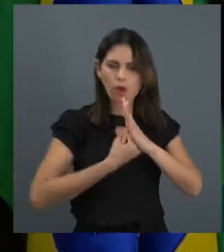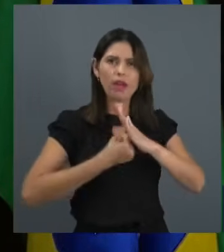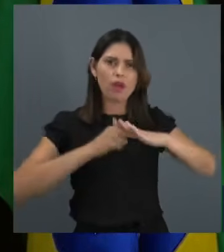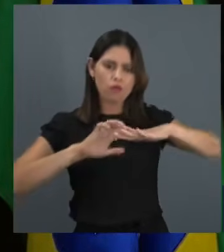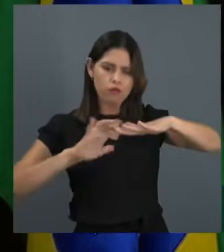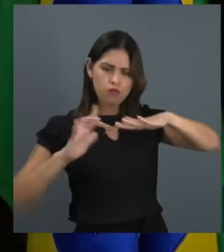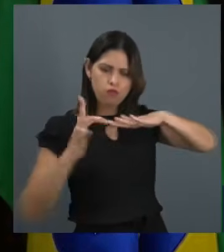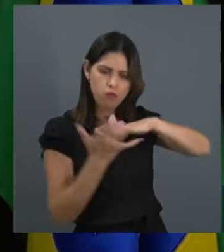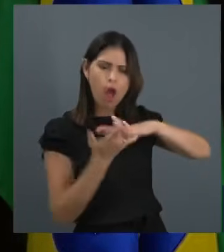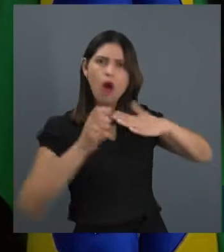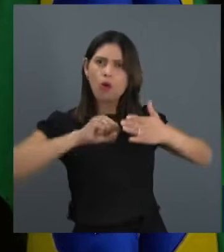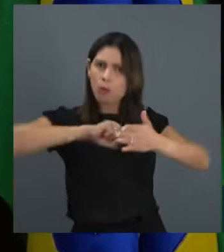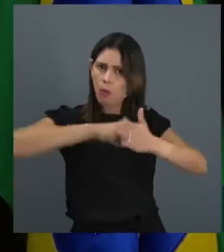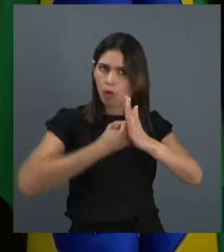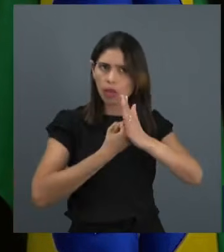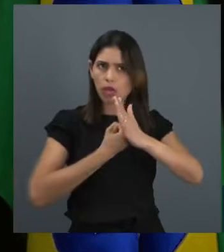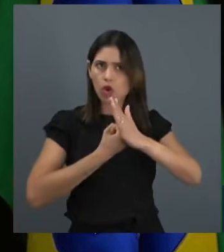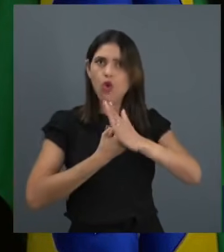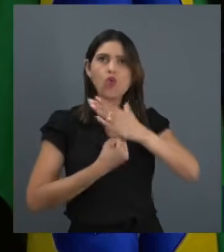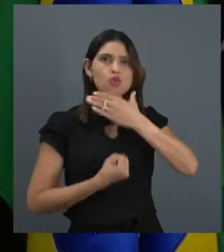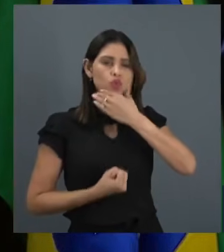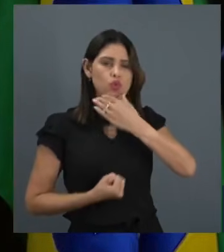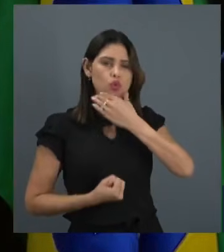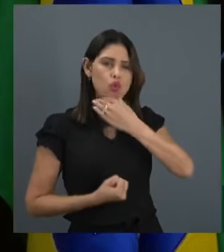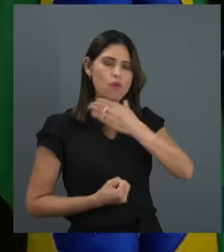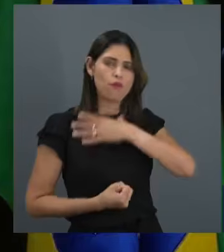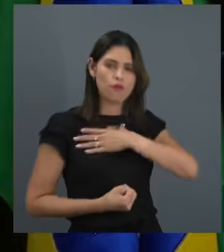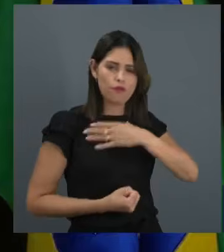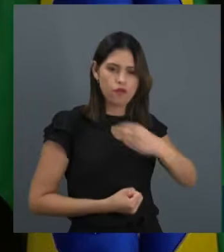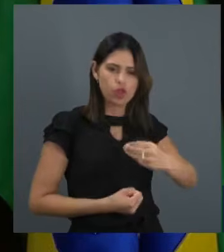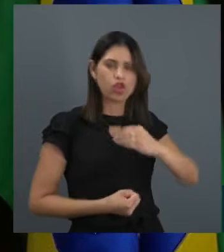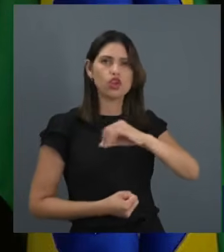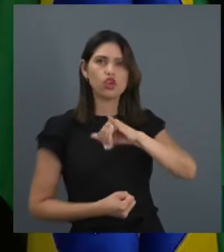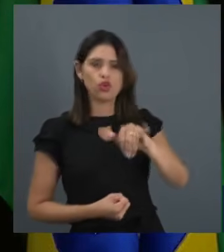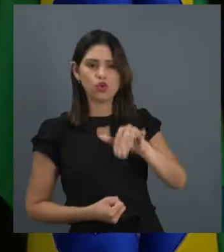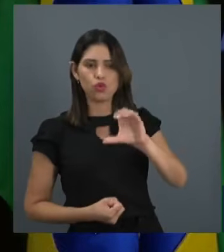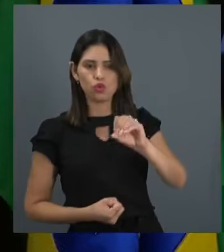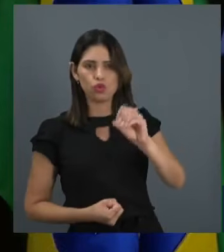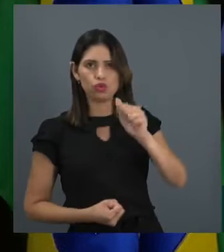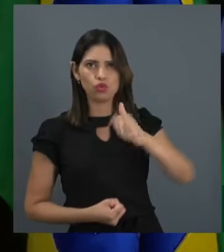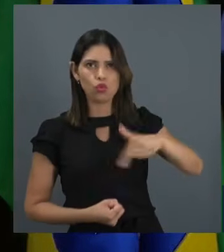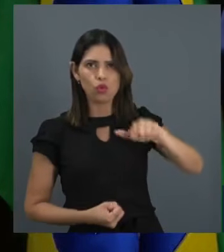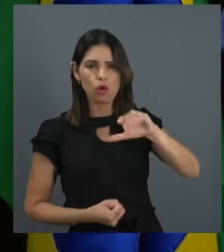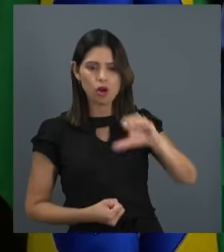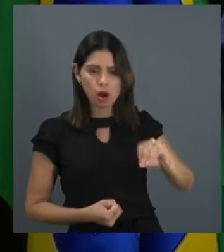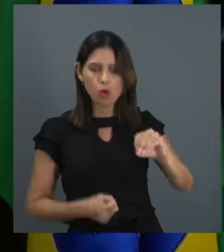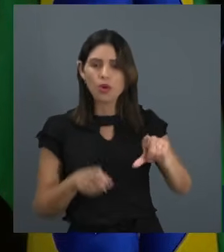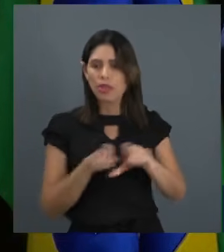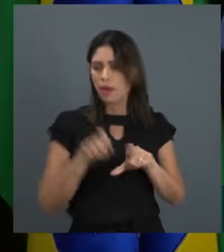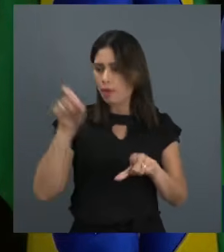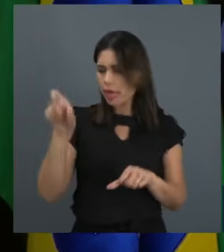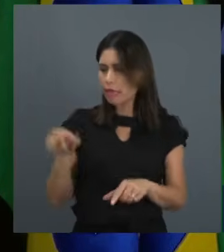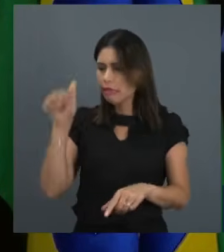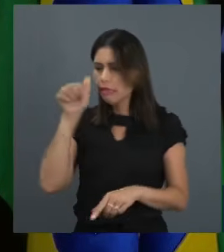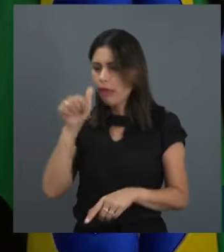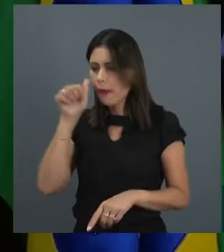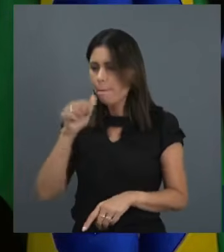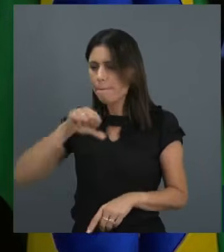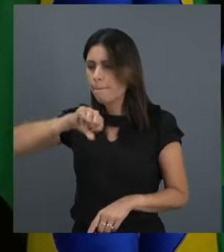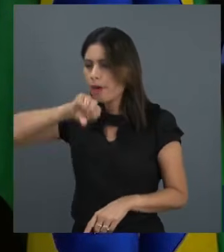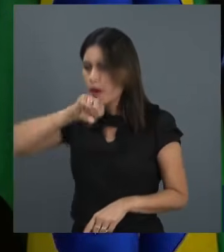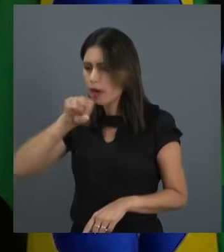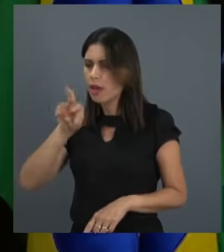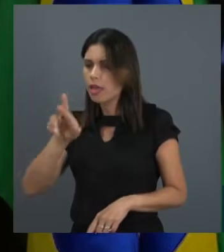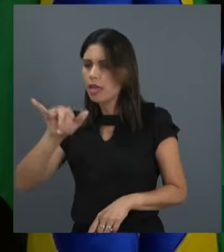filho João, com 17 anos, e de sua mãe, Dona Rita. Foi estipulado um prazo